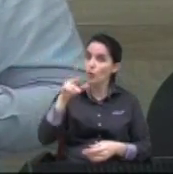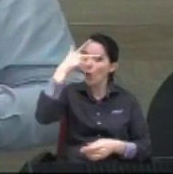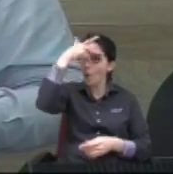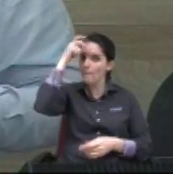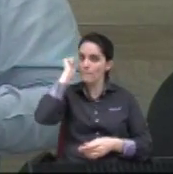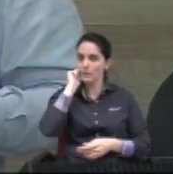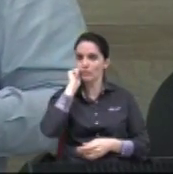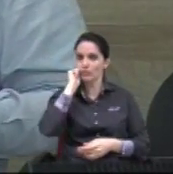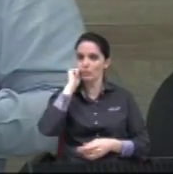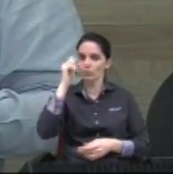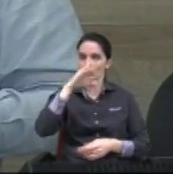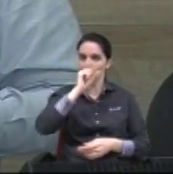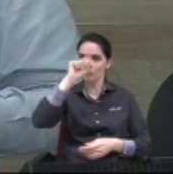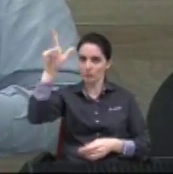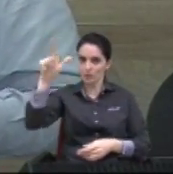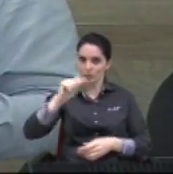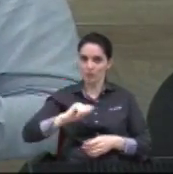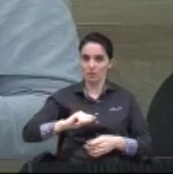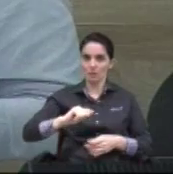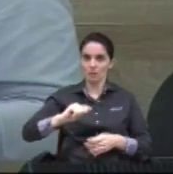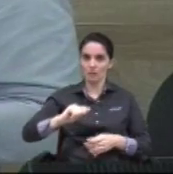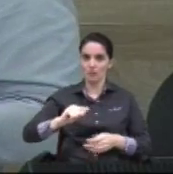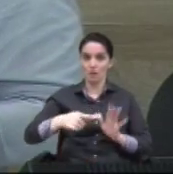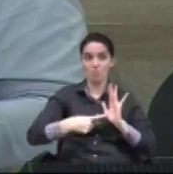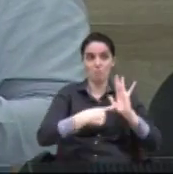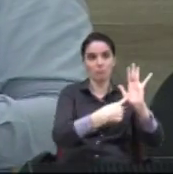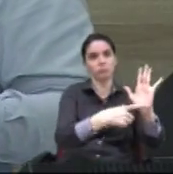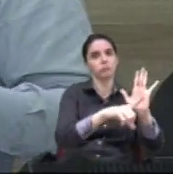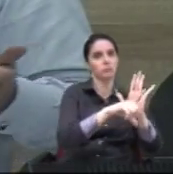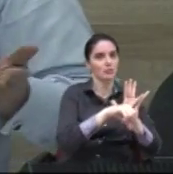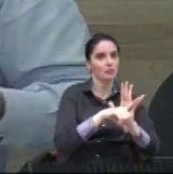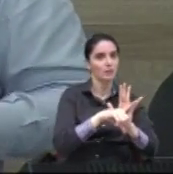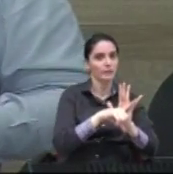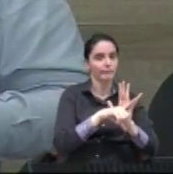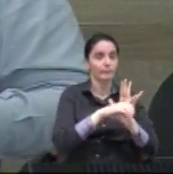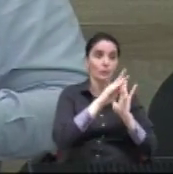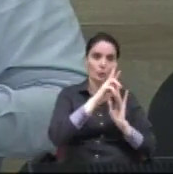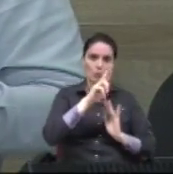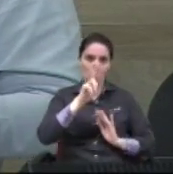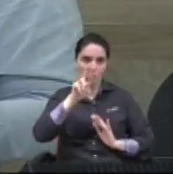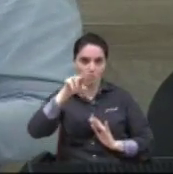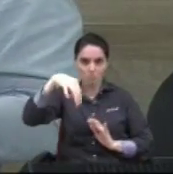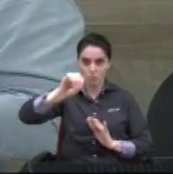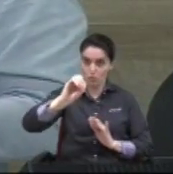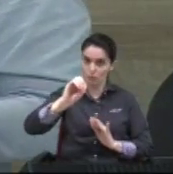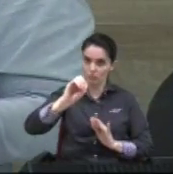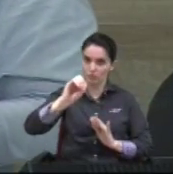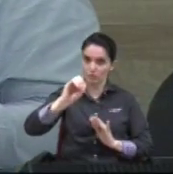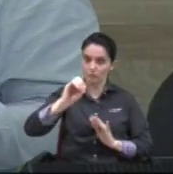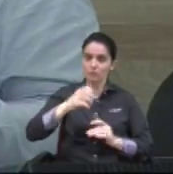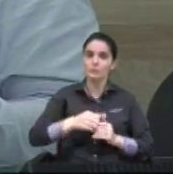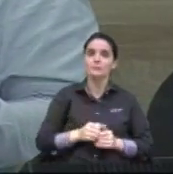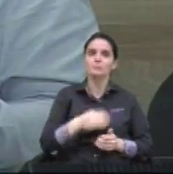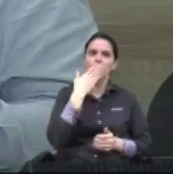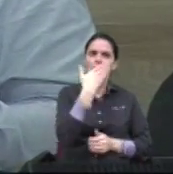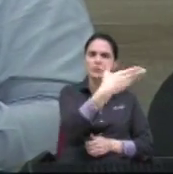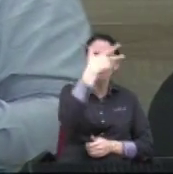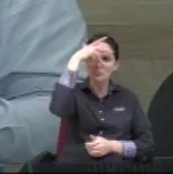que levasse esse recado, não é? Para que antes que termine o mandato e ele deixe a Prefeitura, ele mande para cá